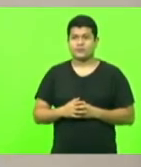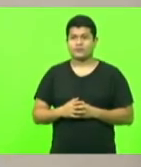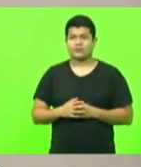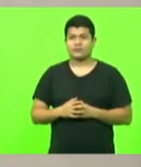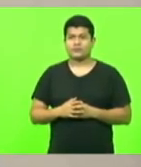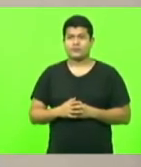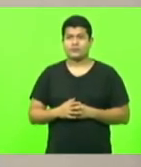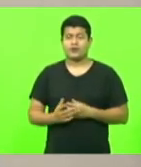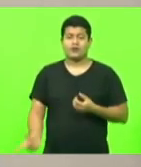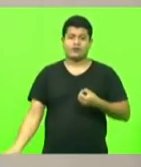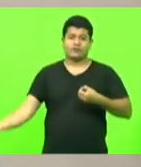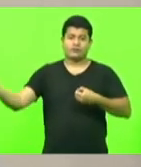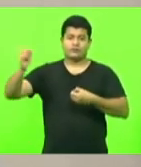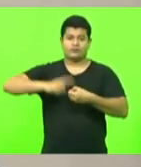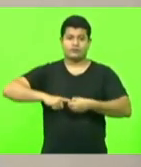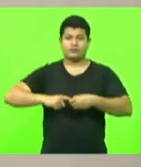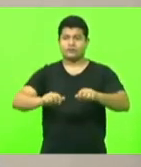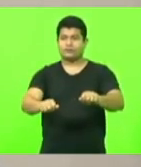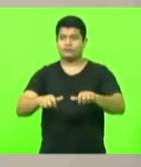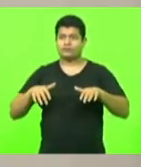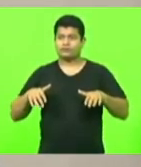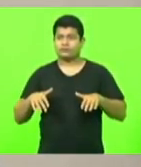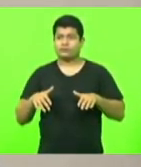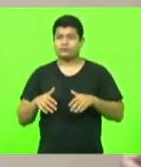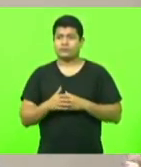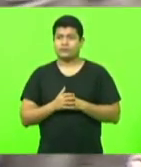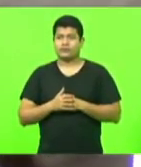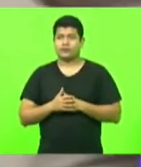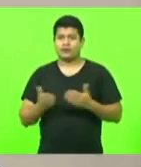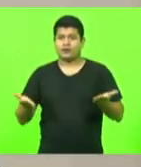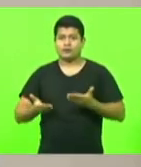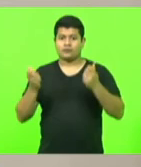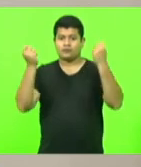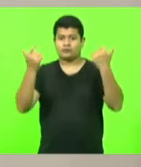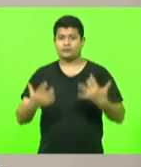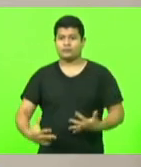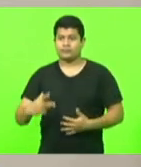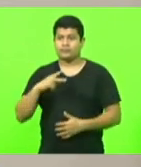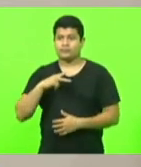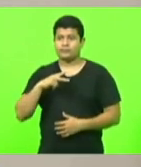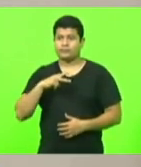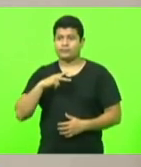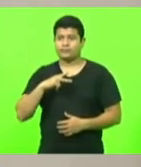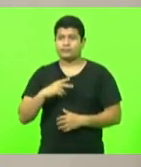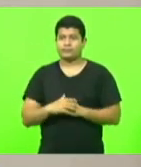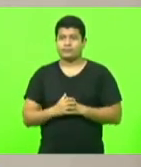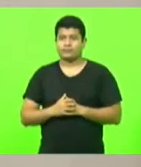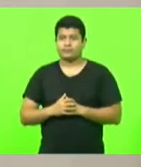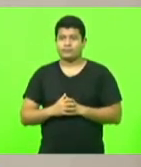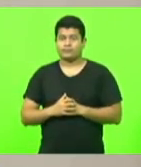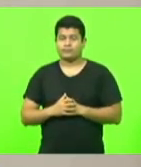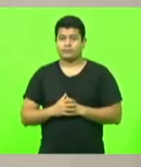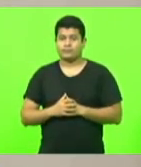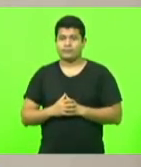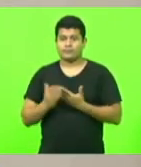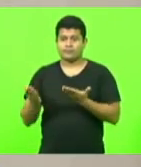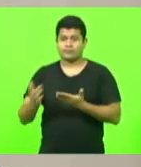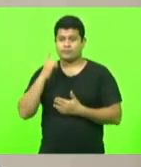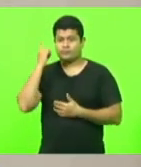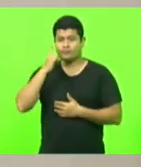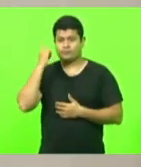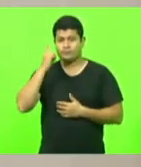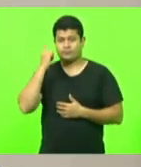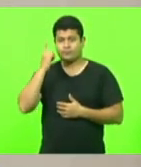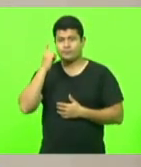Está reaberta a sessão e entraremos em explicações pessoais com o deputado